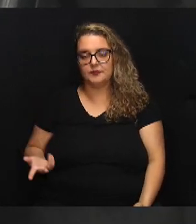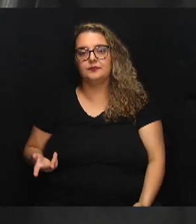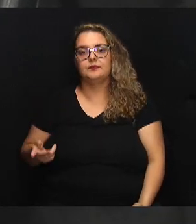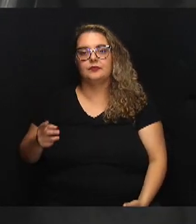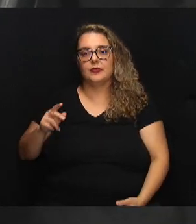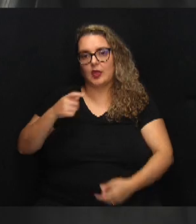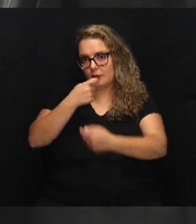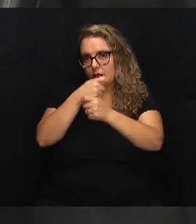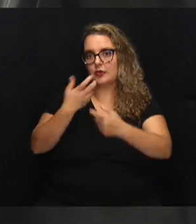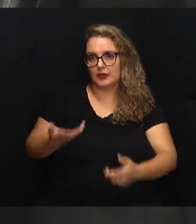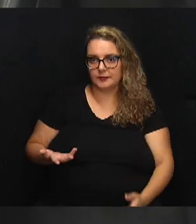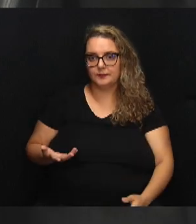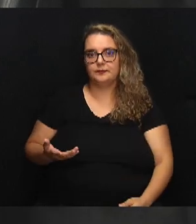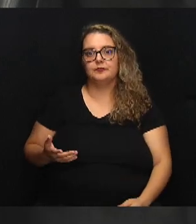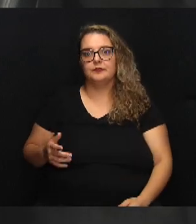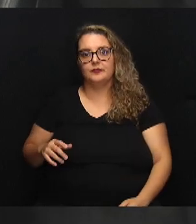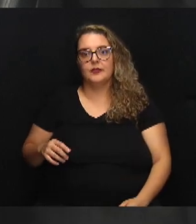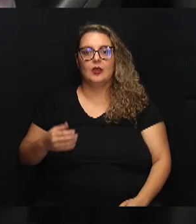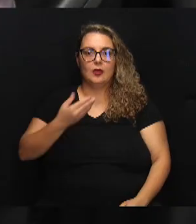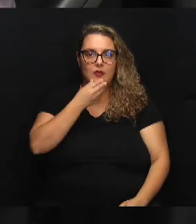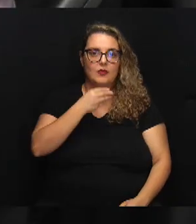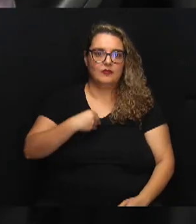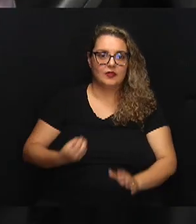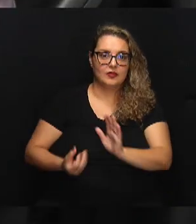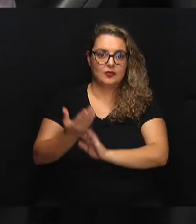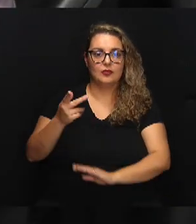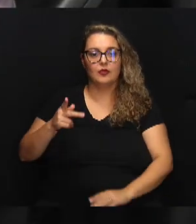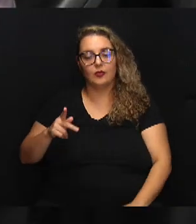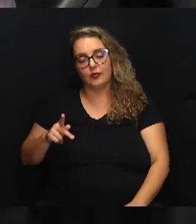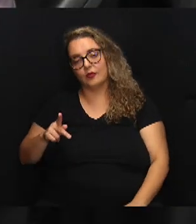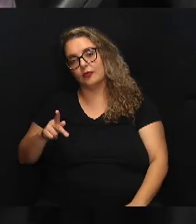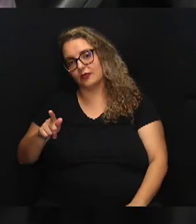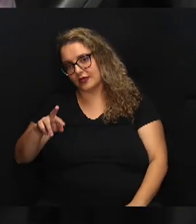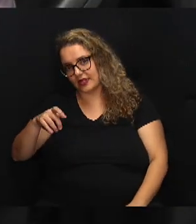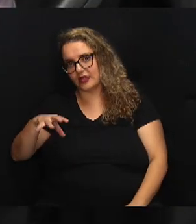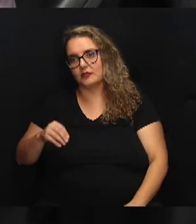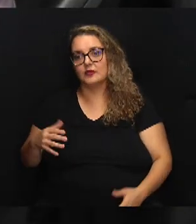muito ativo também. Sim. Né? E quando o Wagner, então,